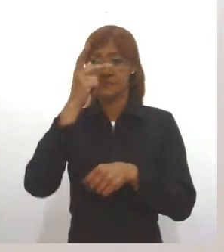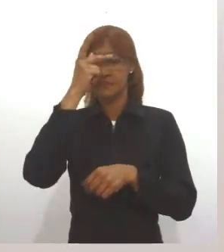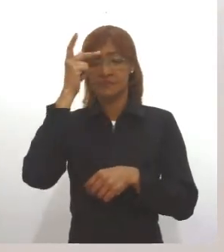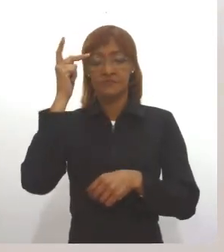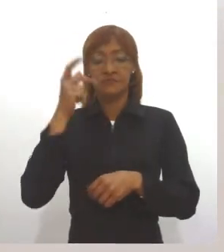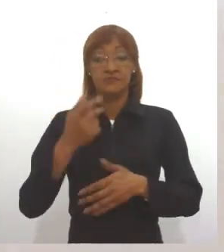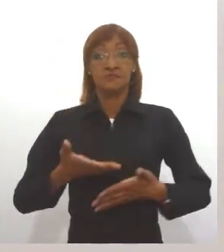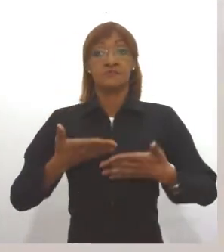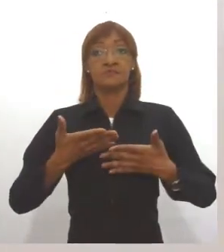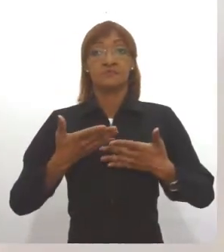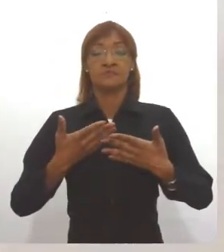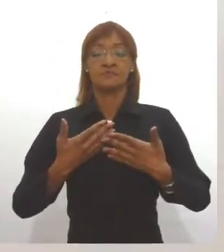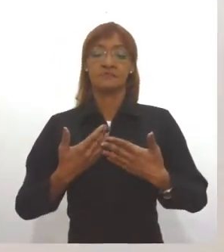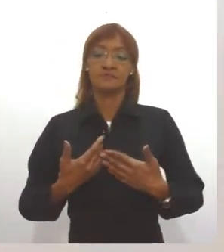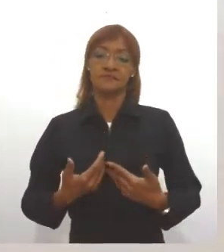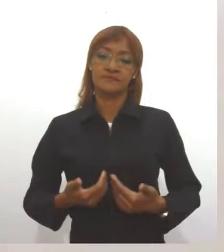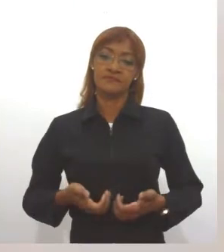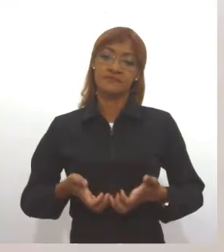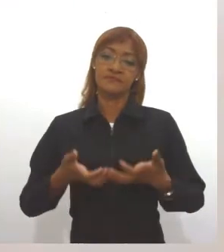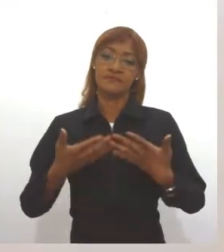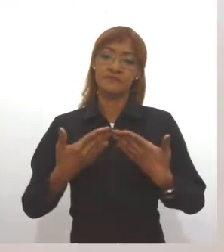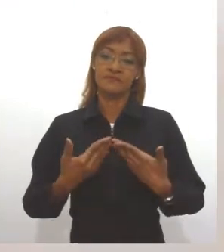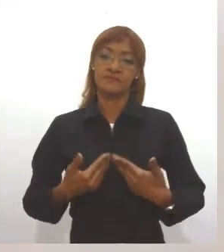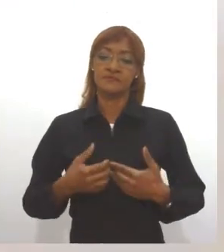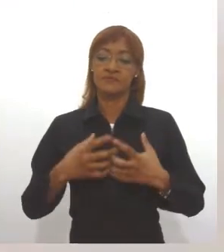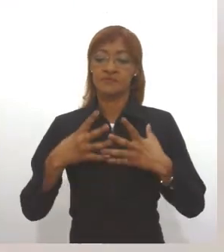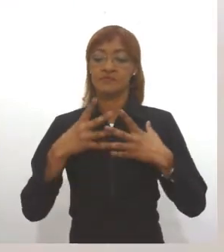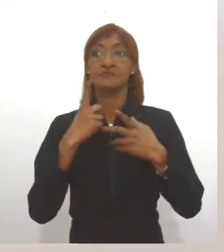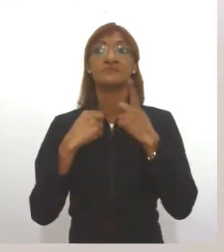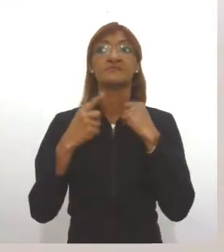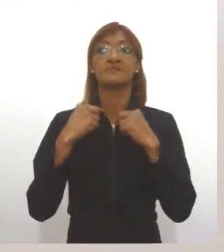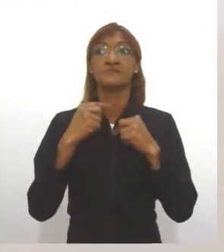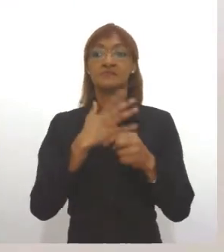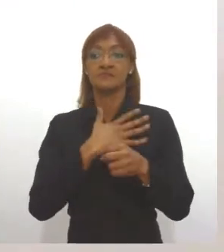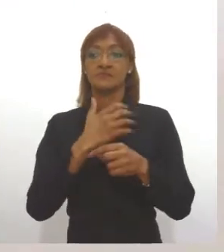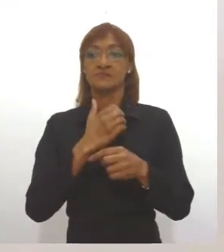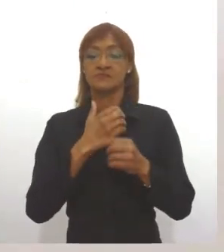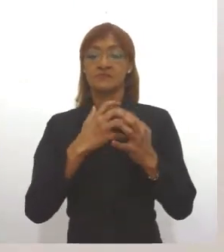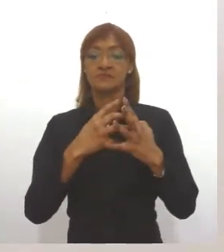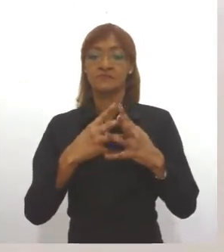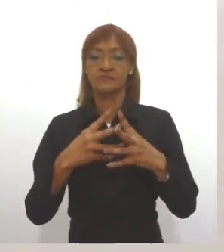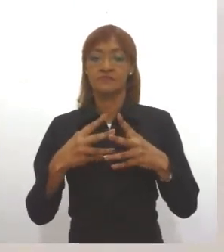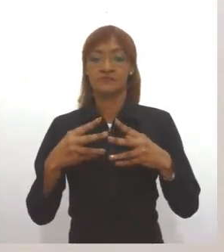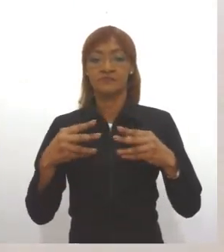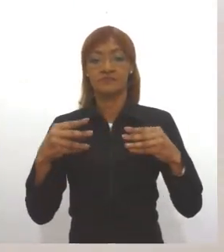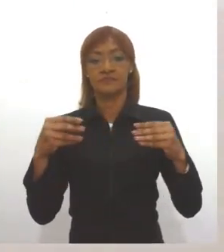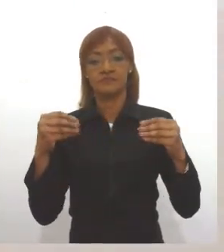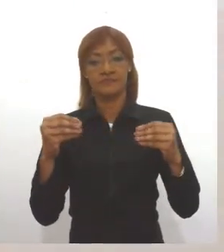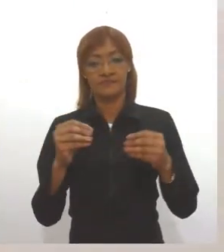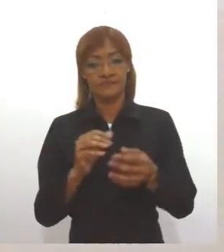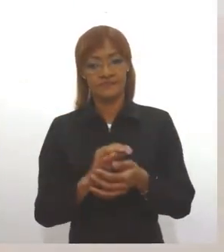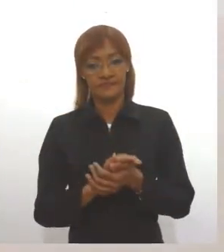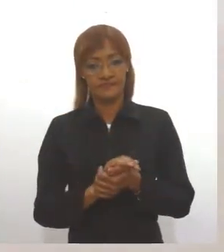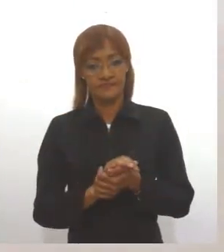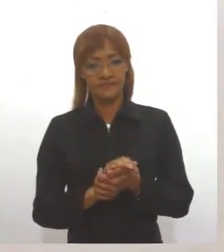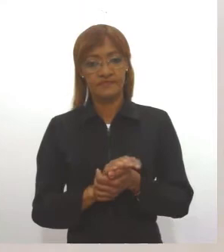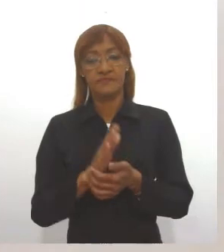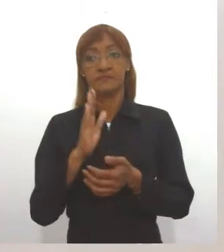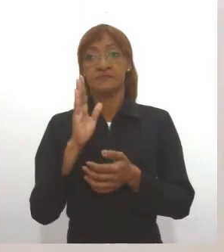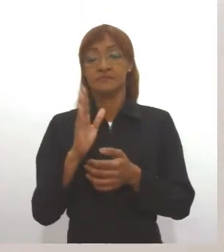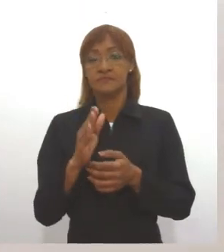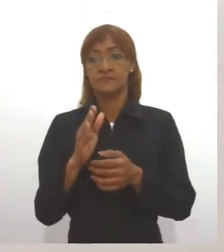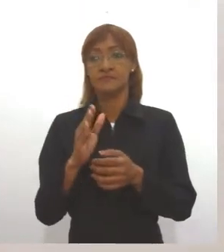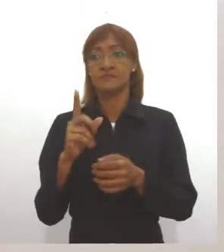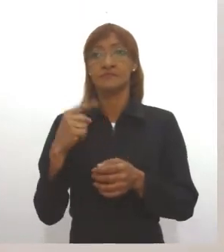emocionalmente e, com isso, seguir sua vida de forma mais tranquila e de forma mais serena. E, através dessa escuta humanizada que